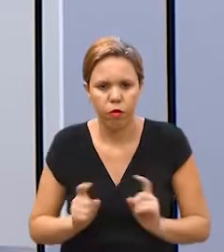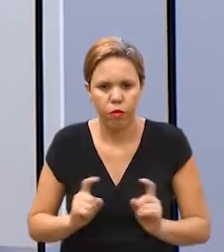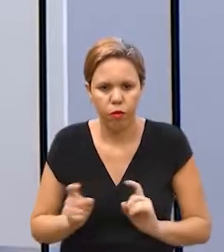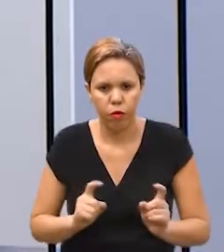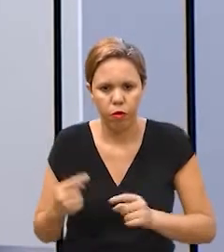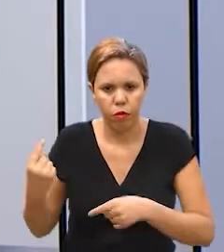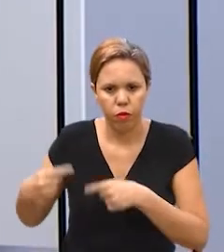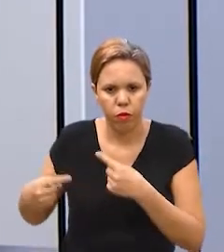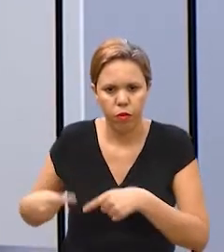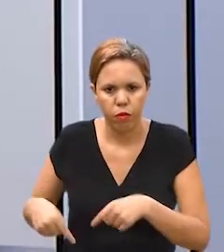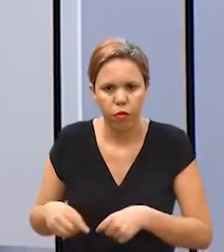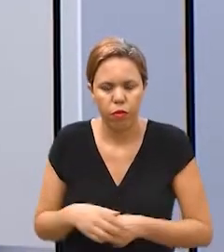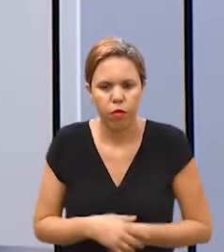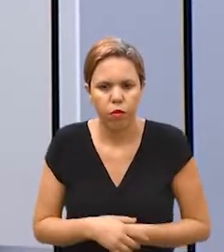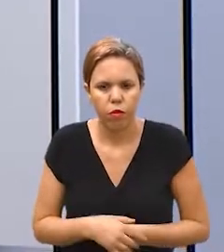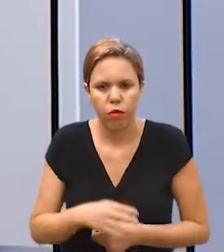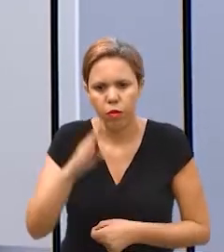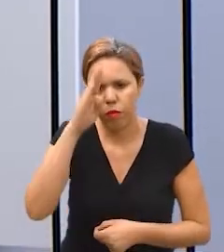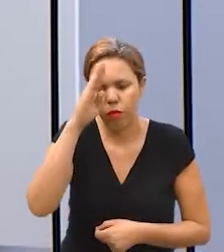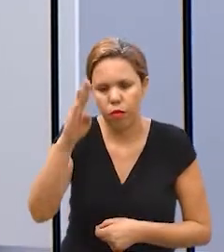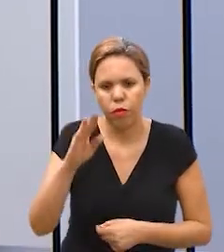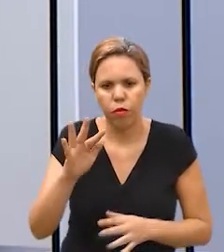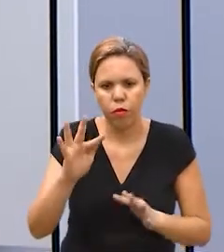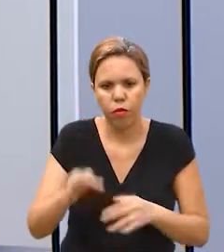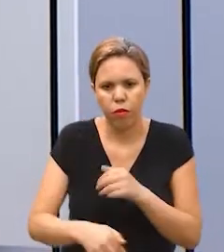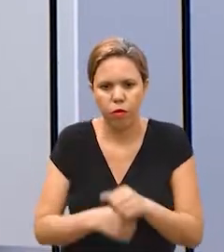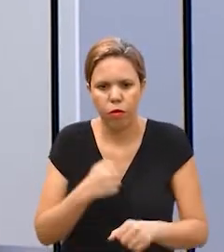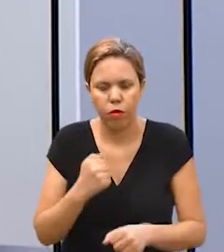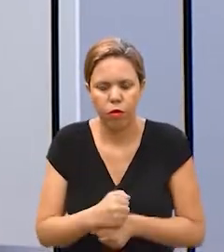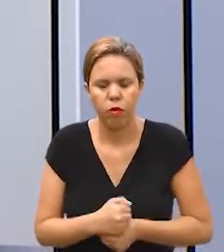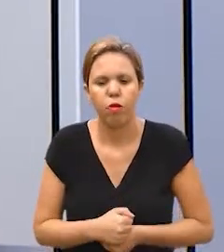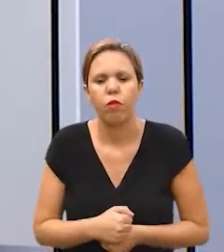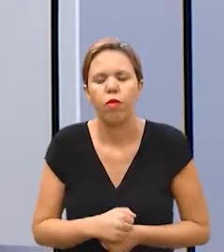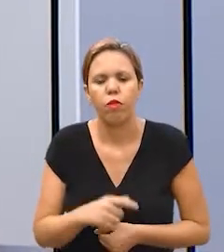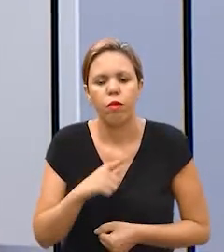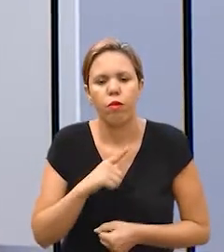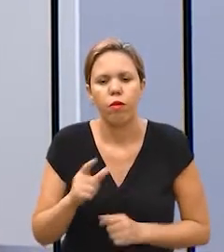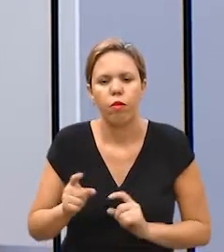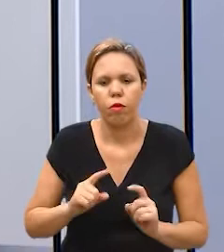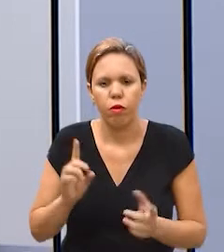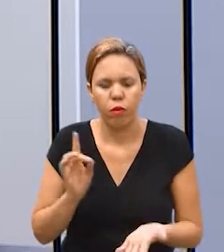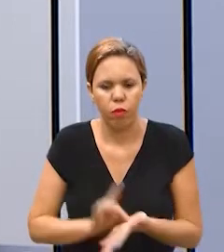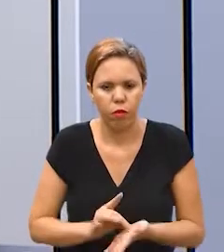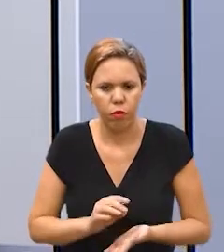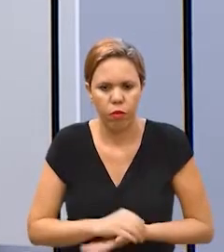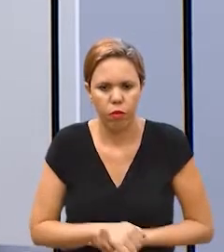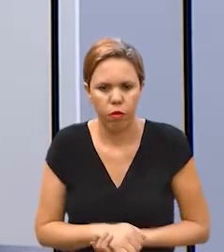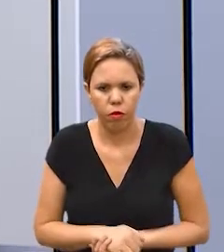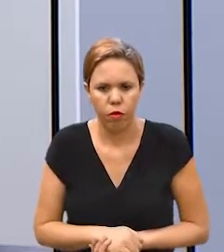assunto, principalmente no final do ano, em que teve realmente